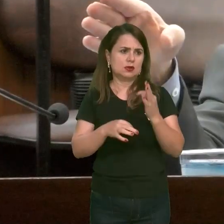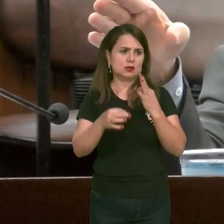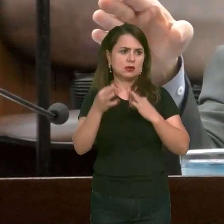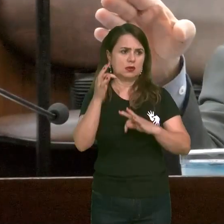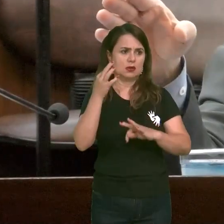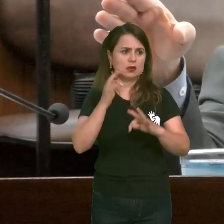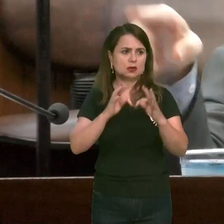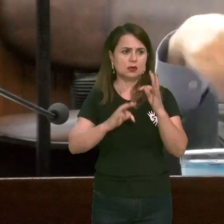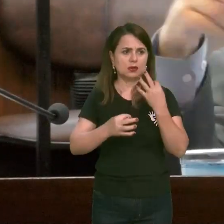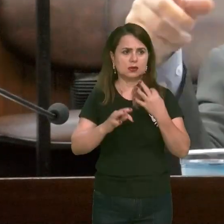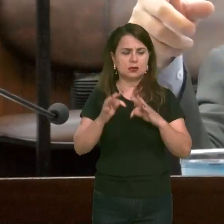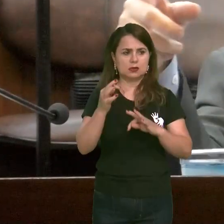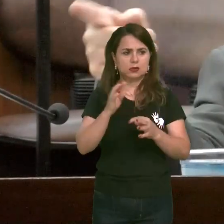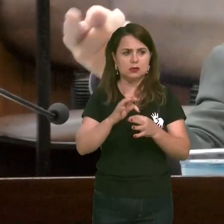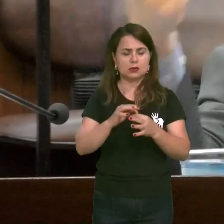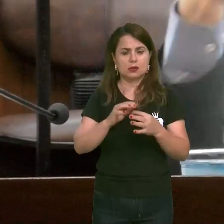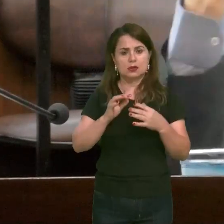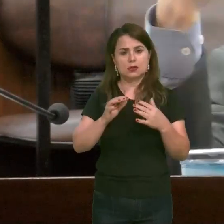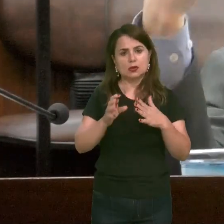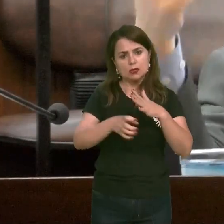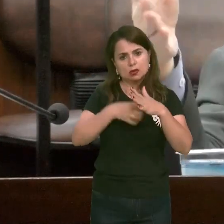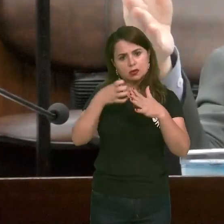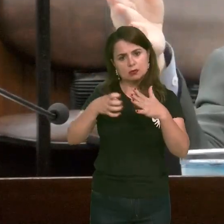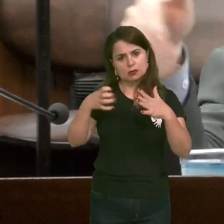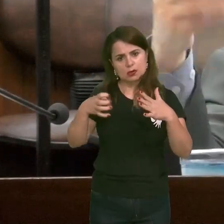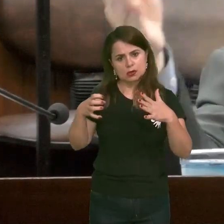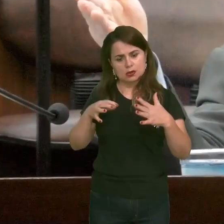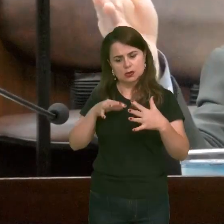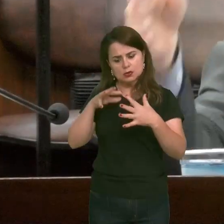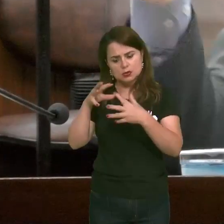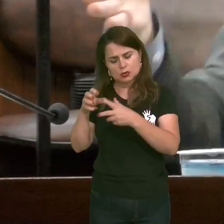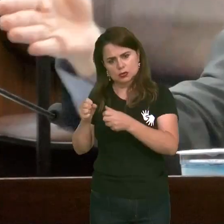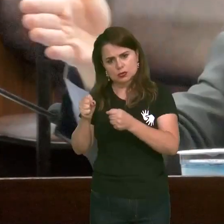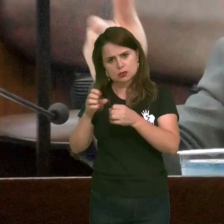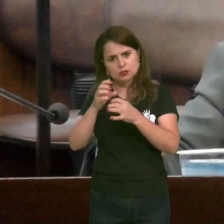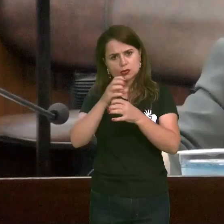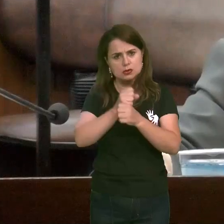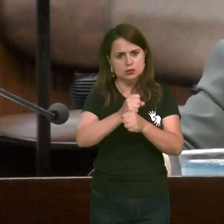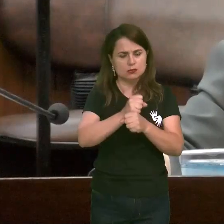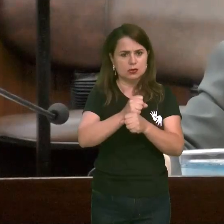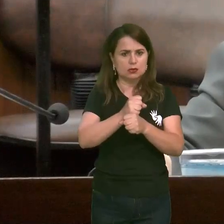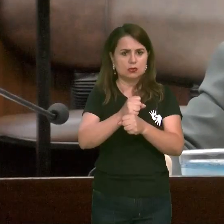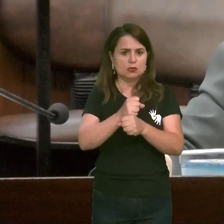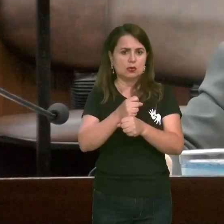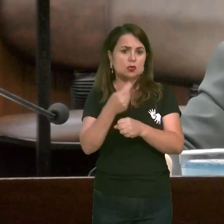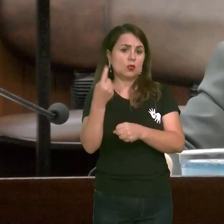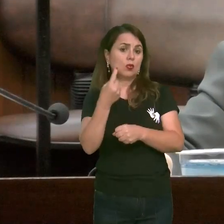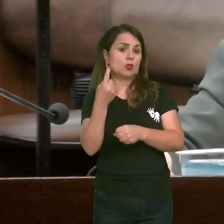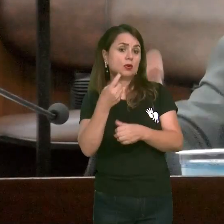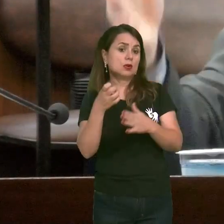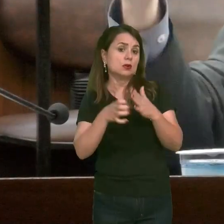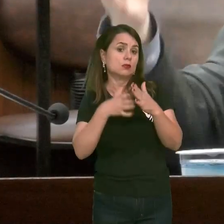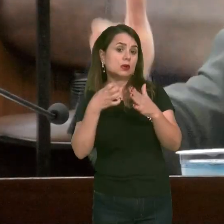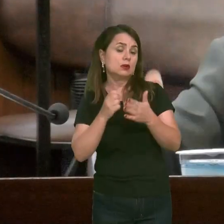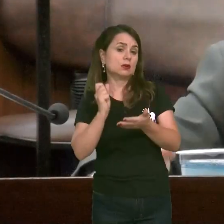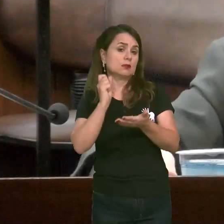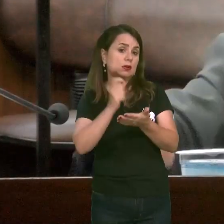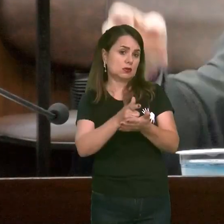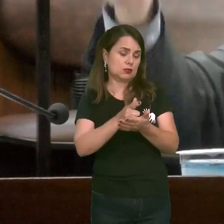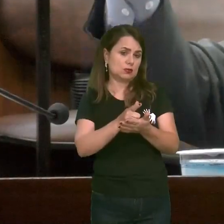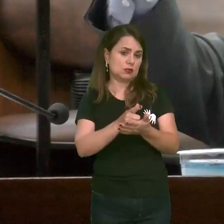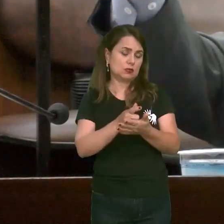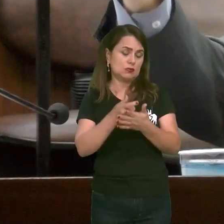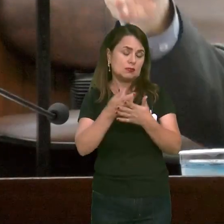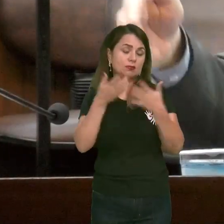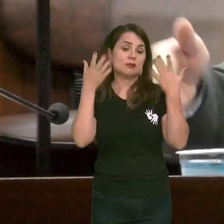Então passa a ser de todas as emendas daquele orçamento quero lhe parabenizar porque a única que está sendo paga Então parabéns